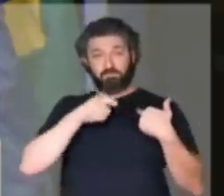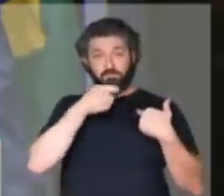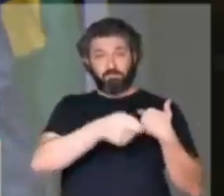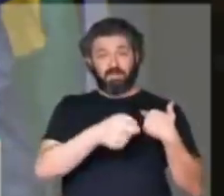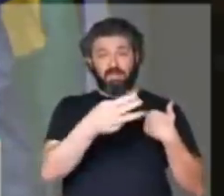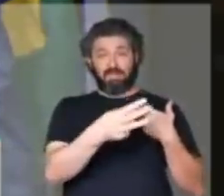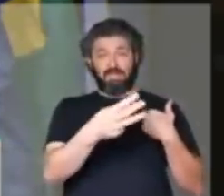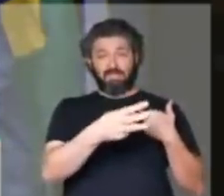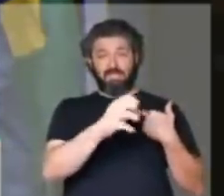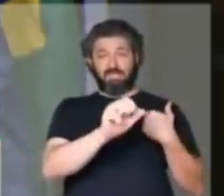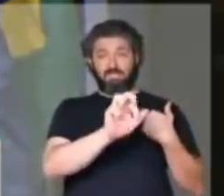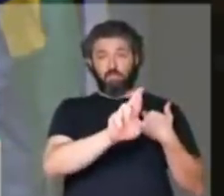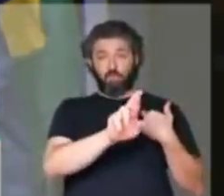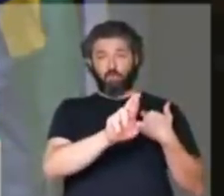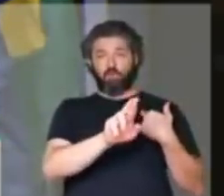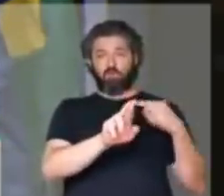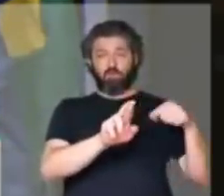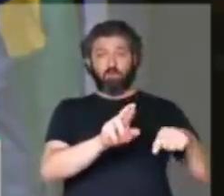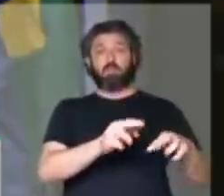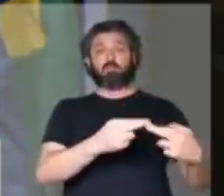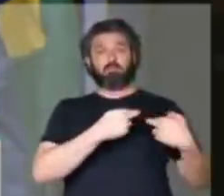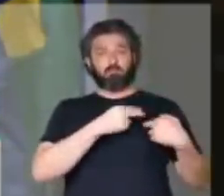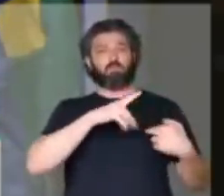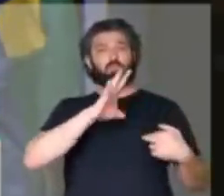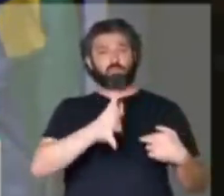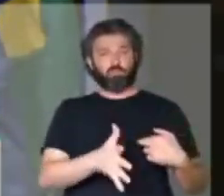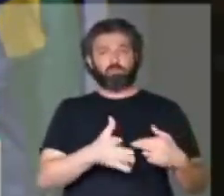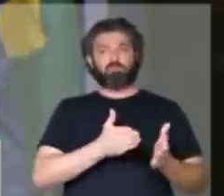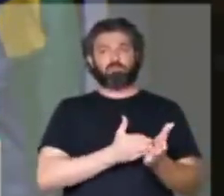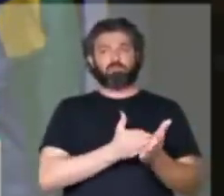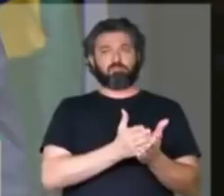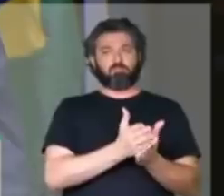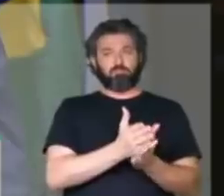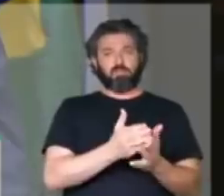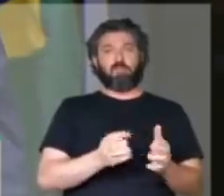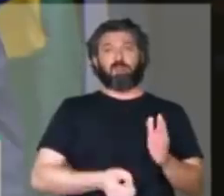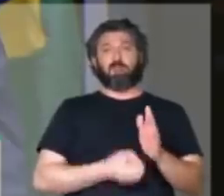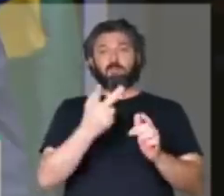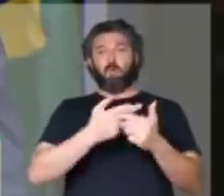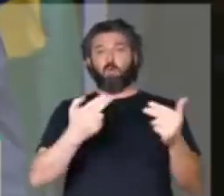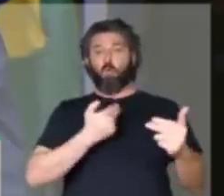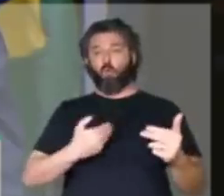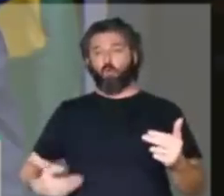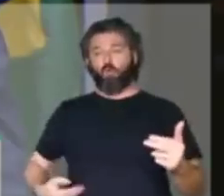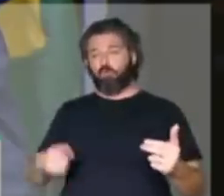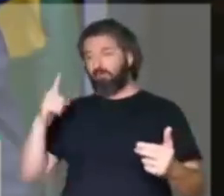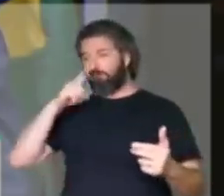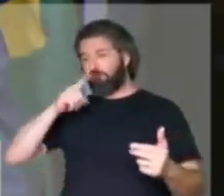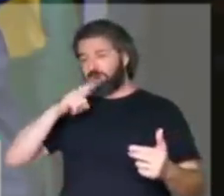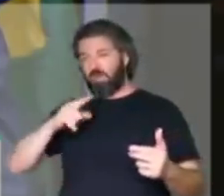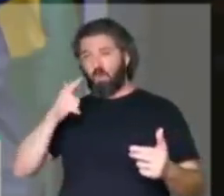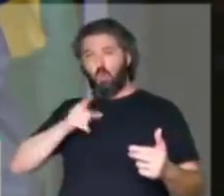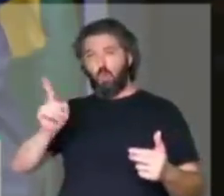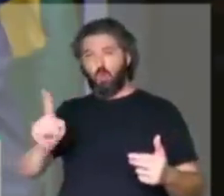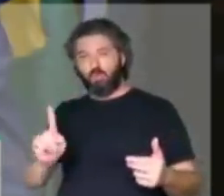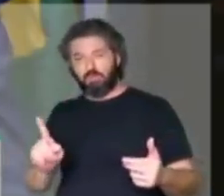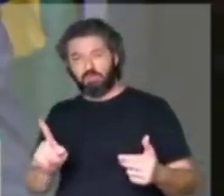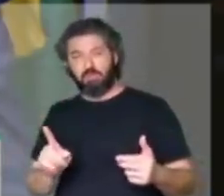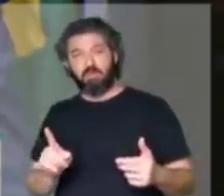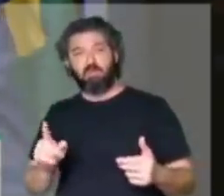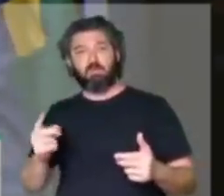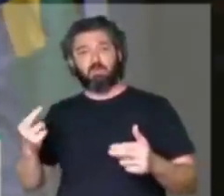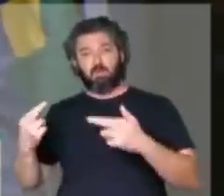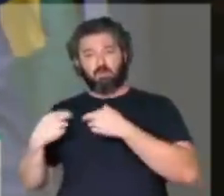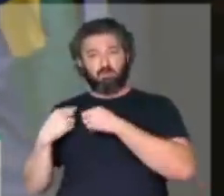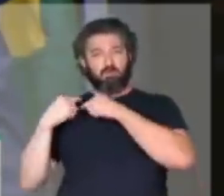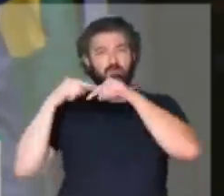terceiro setor, que já é responsável por cumprir muitas das funções que o Estado falha em cumprir. Estamos